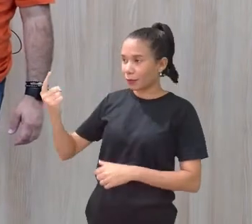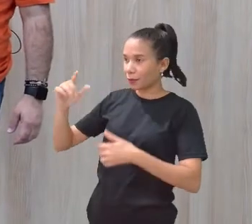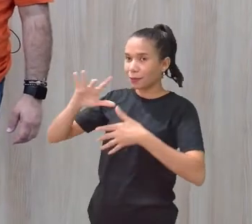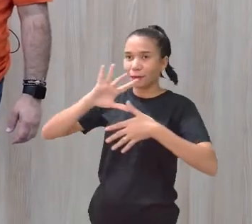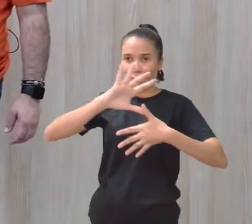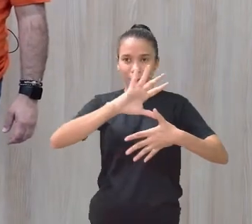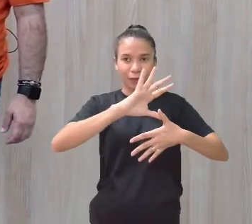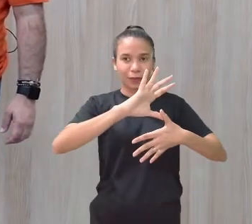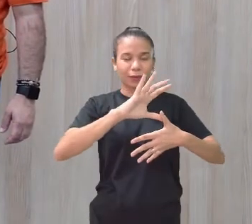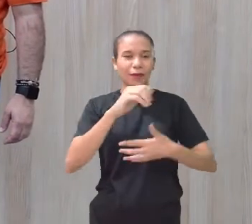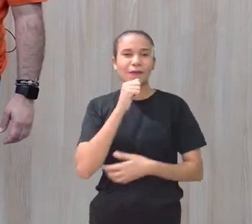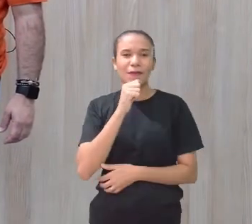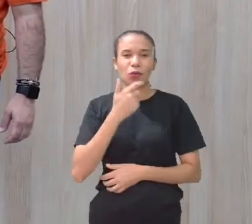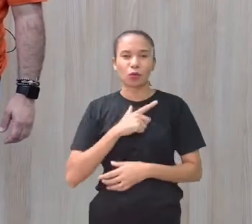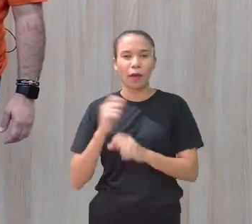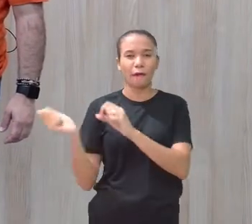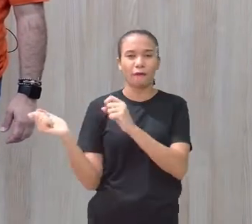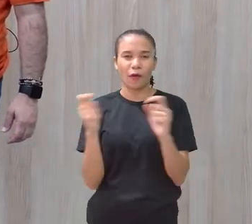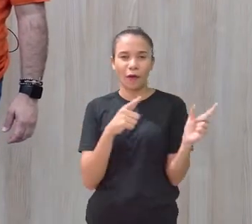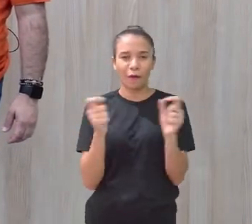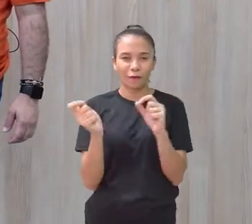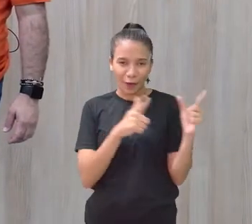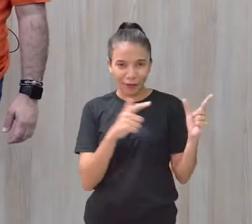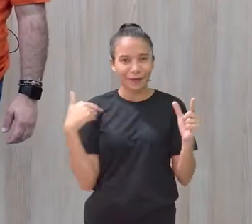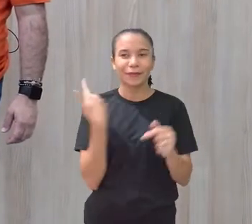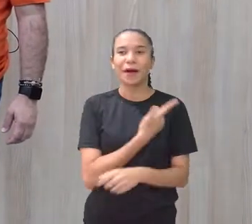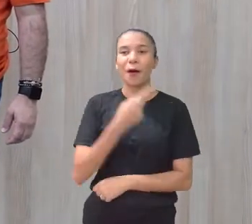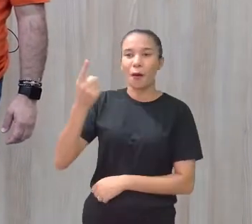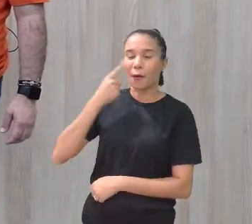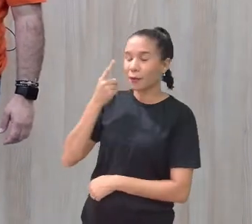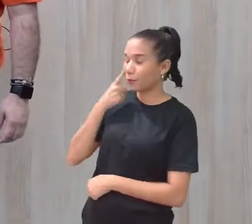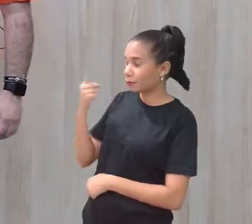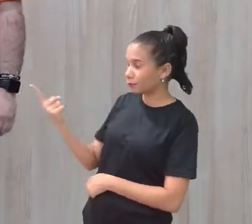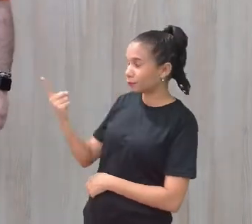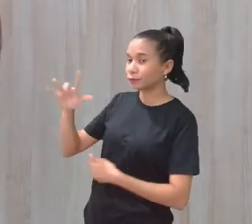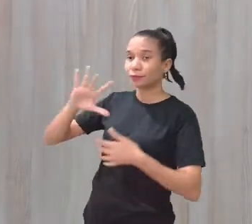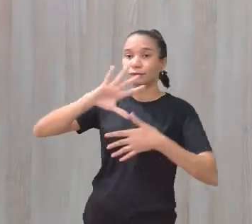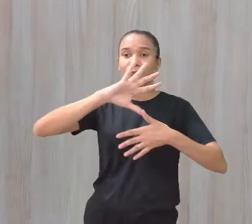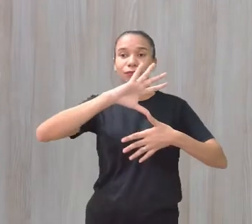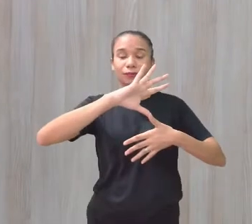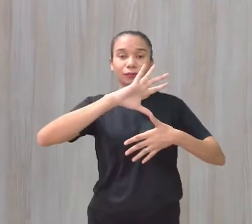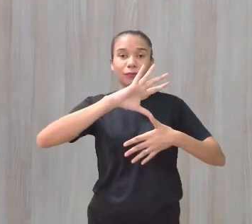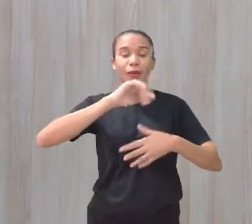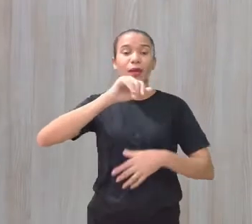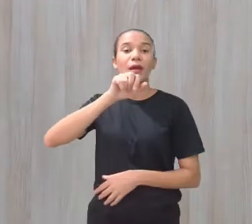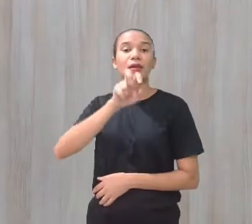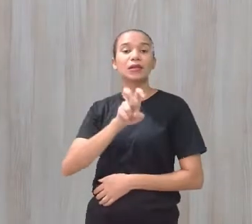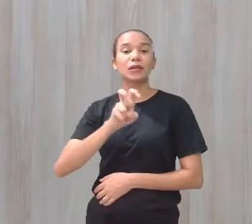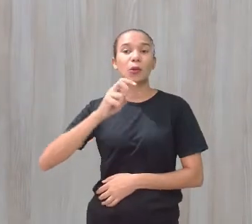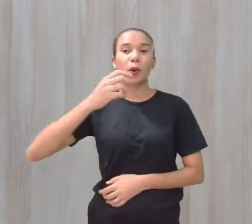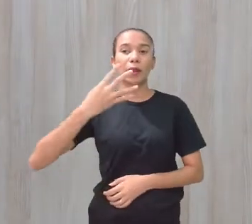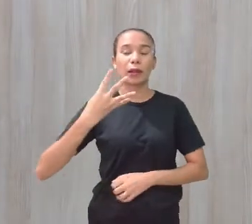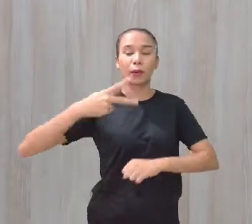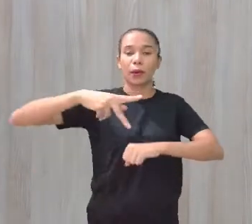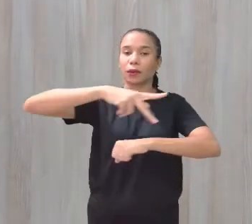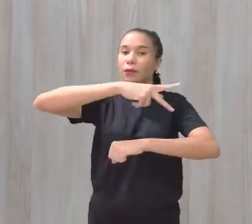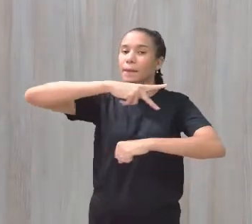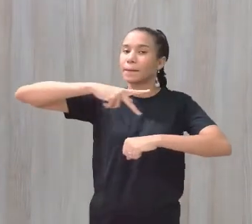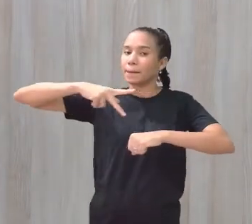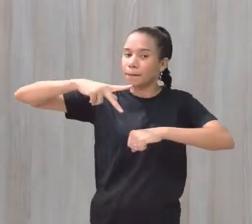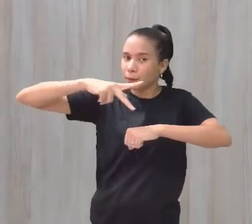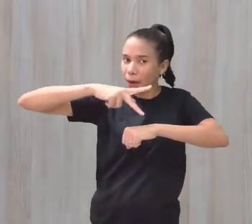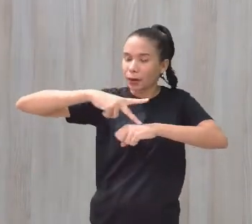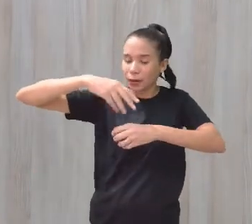aqui. Não, vamos voltar aqui para a gente observar no mapa. Então, aqui são 54